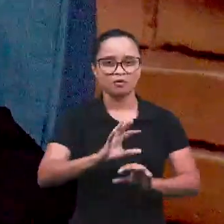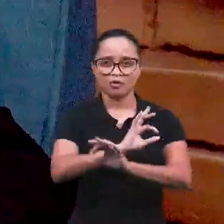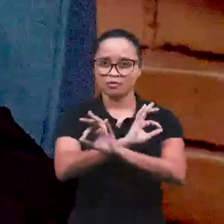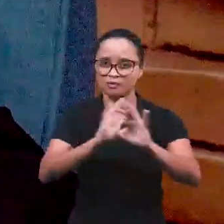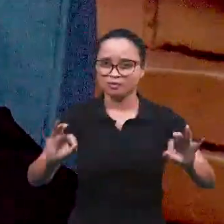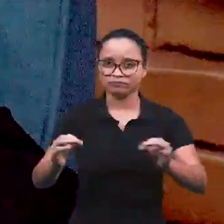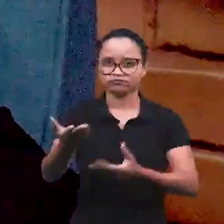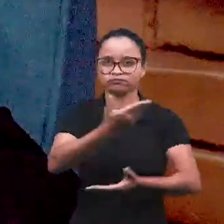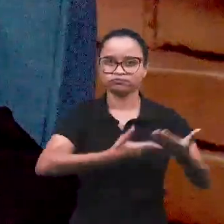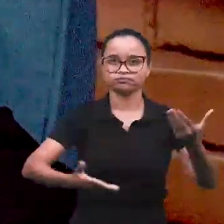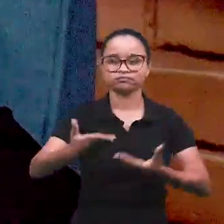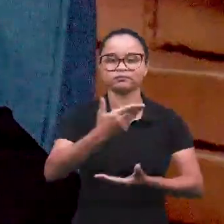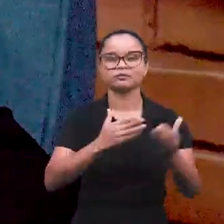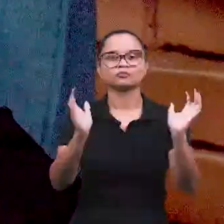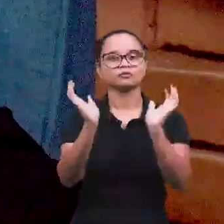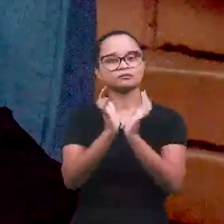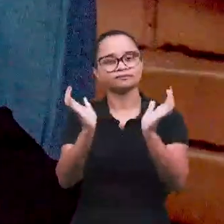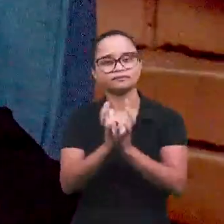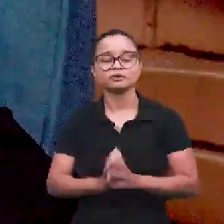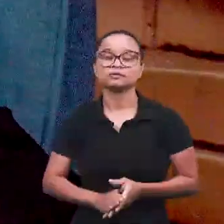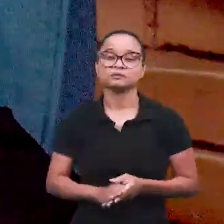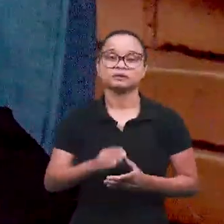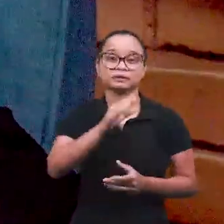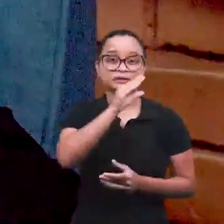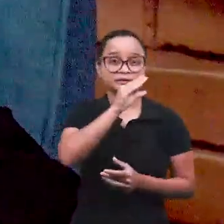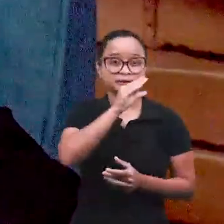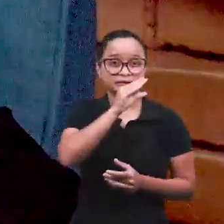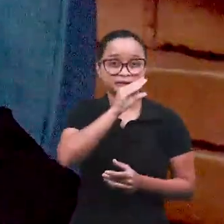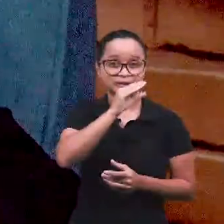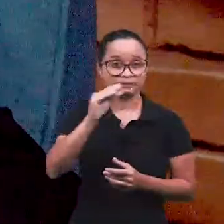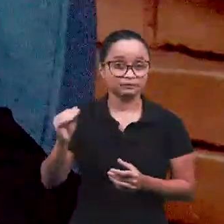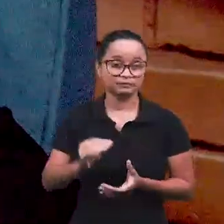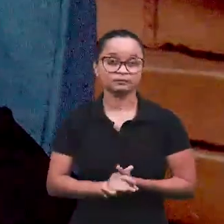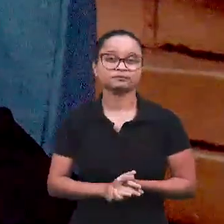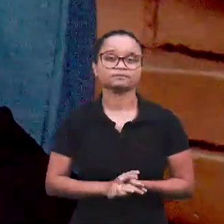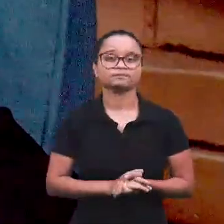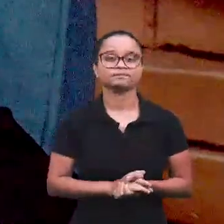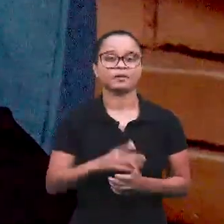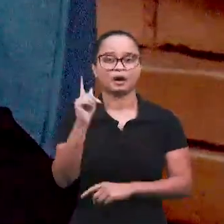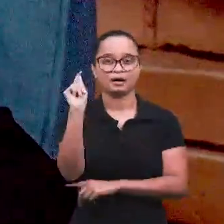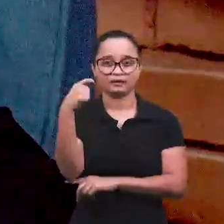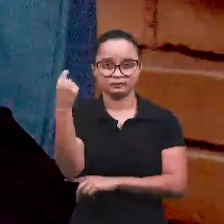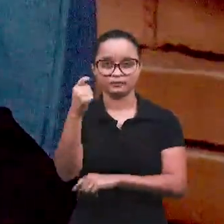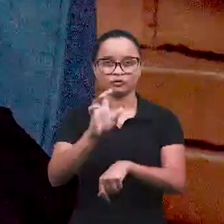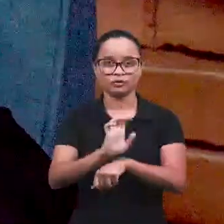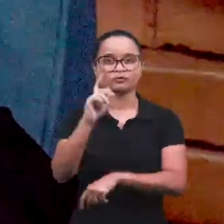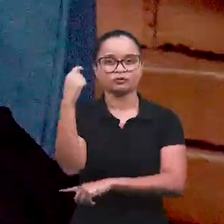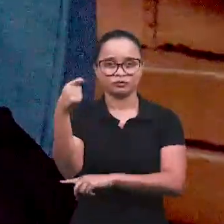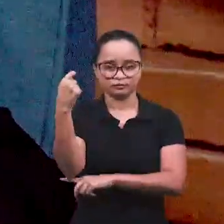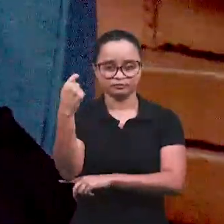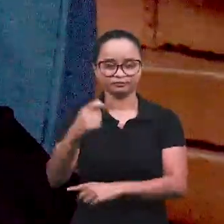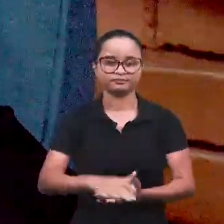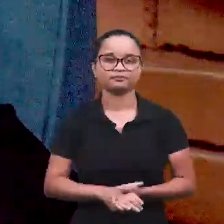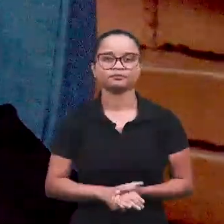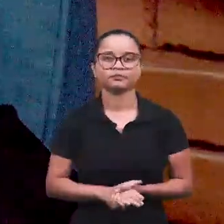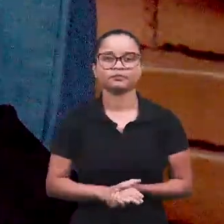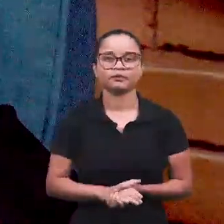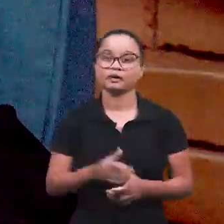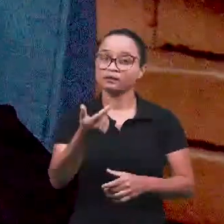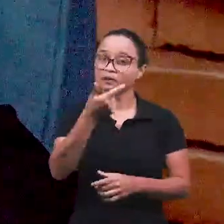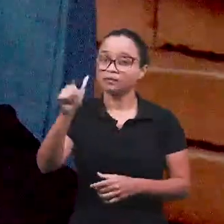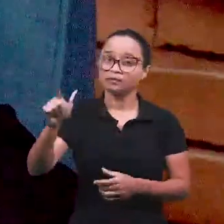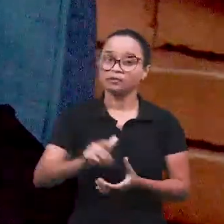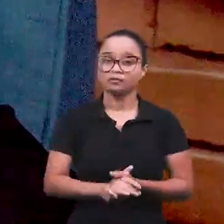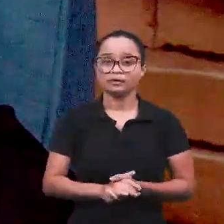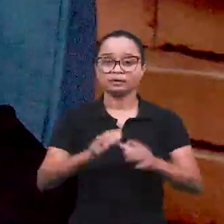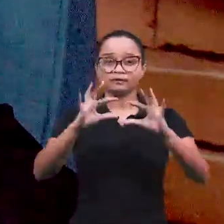boa a participação do grupo de adolescentes aí da Igreja de Caxias do Sul, no Rio Grande do Sul. Vamos agora